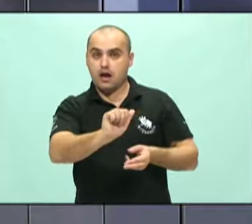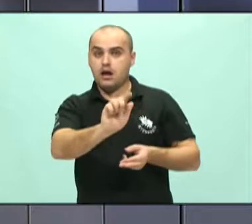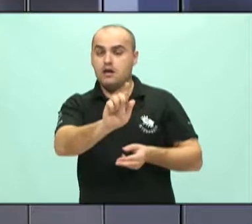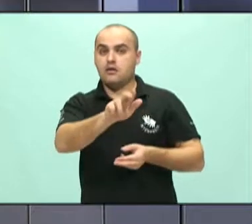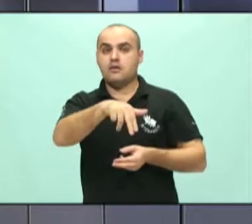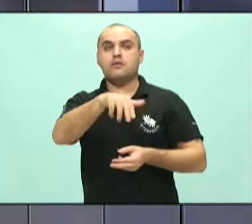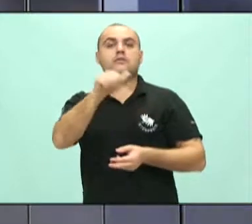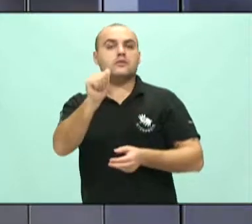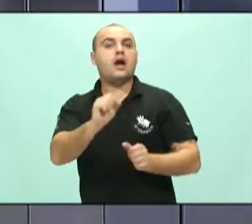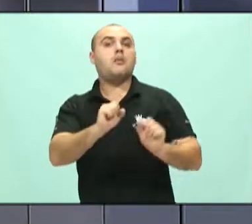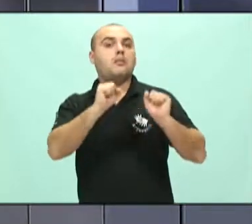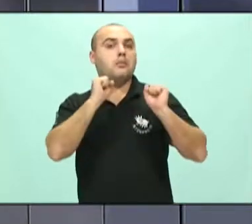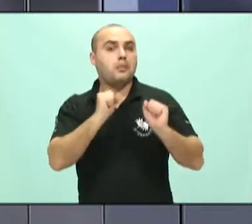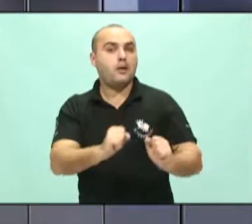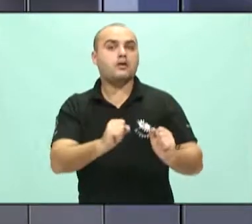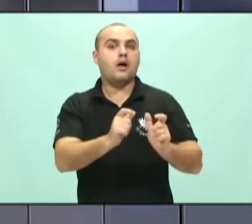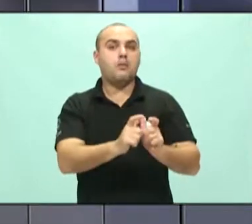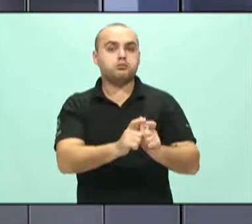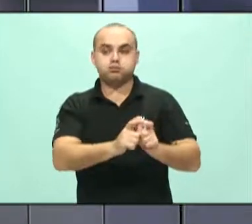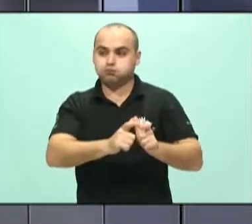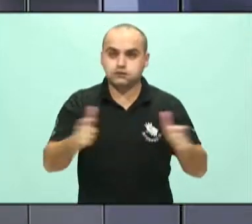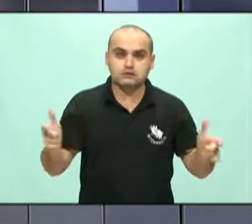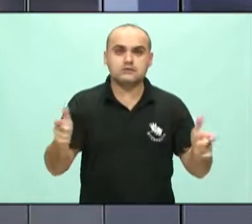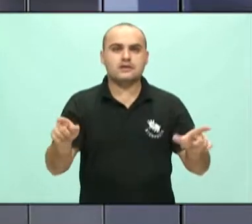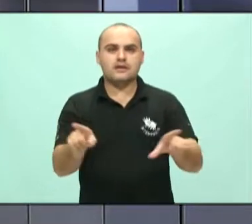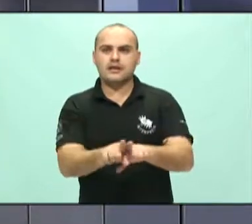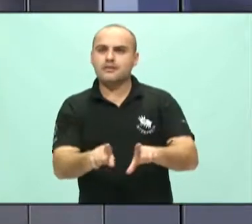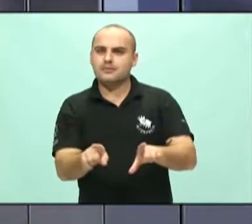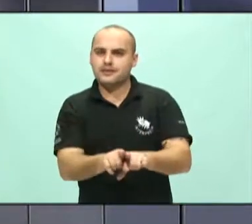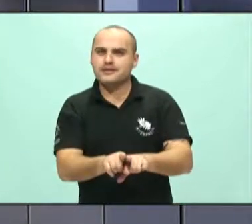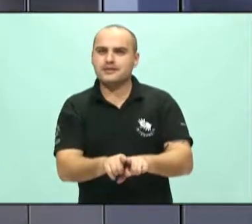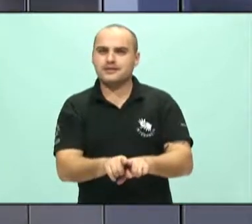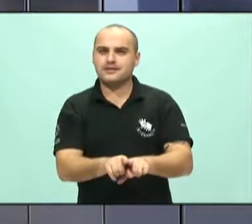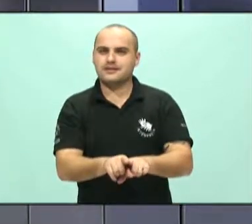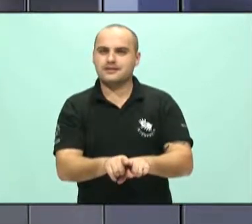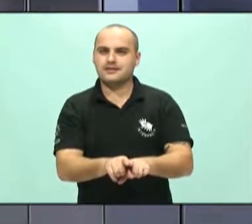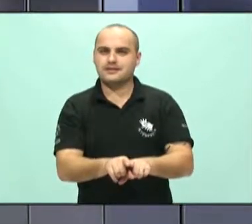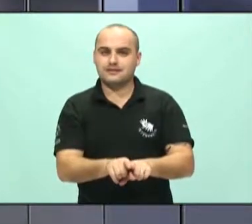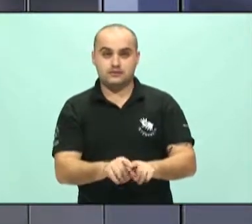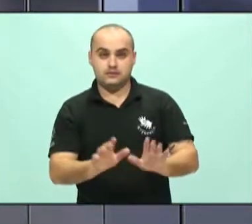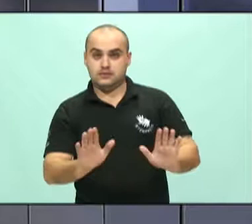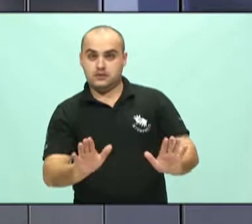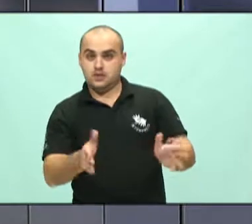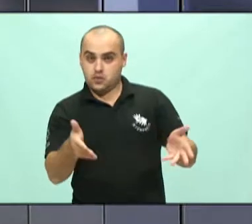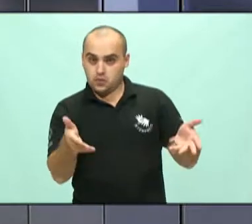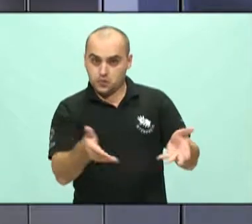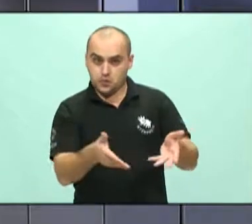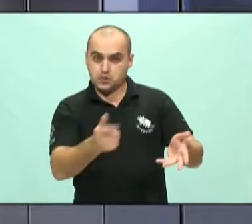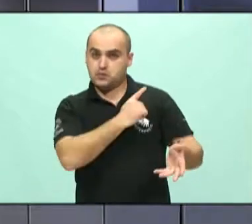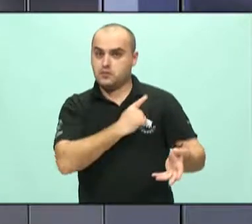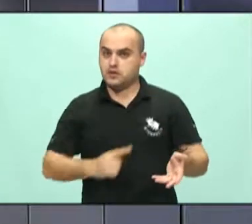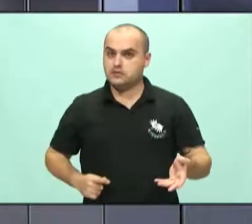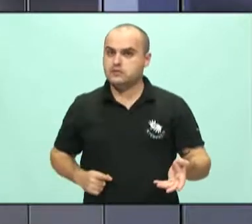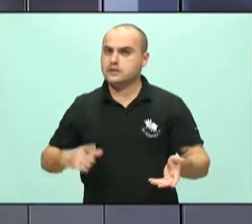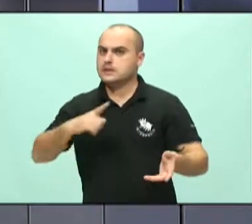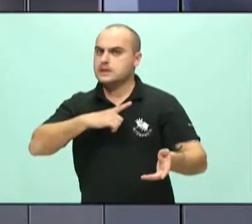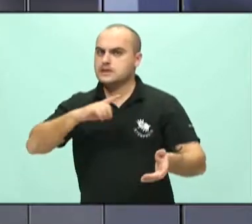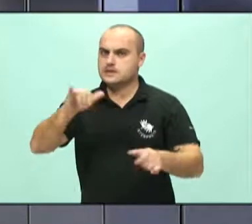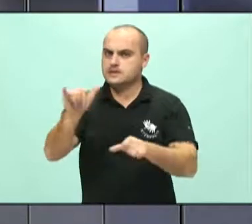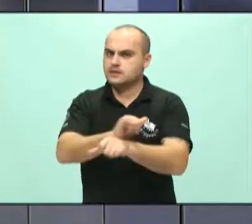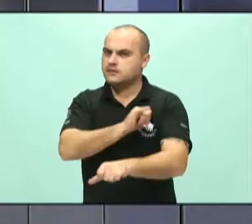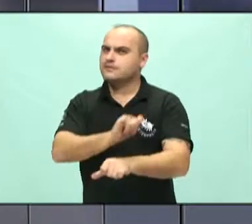portuária com possibilidade de expansão muito grande. Quer dizer, hoje o governo tem agido de uma maneira